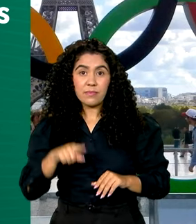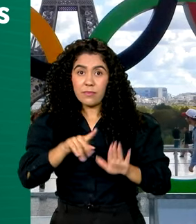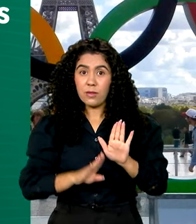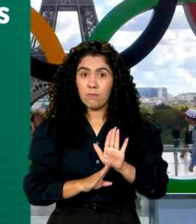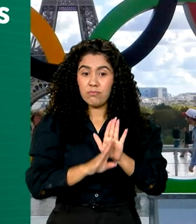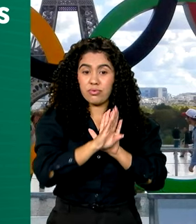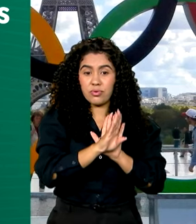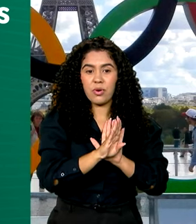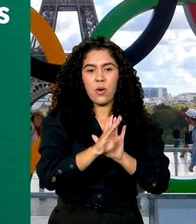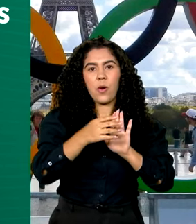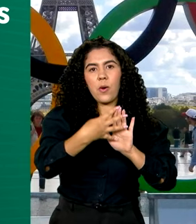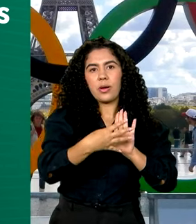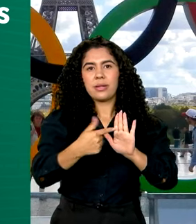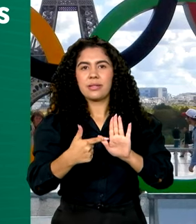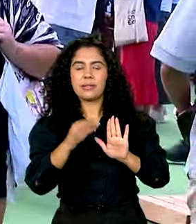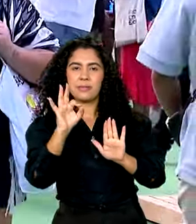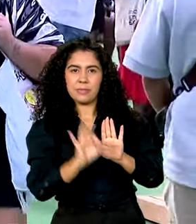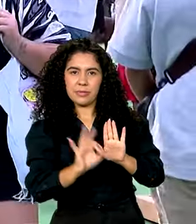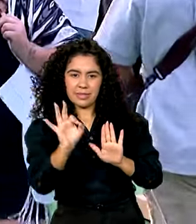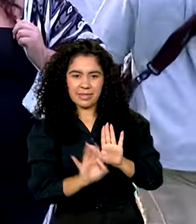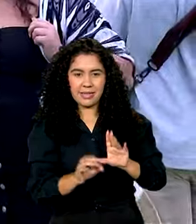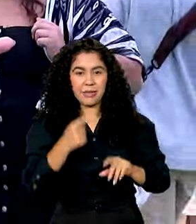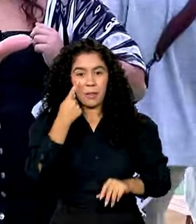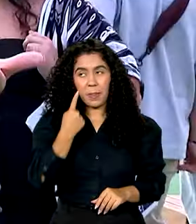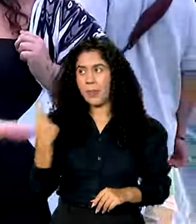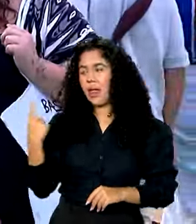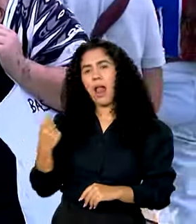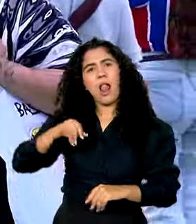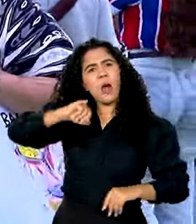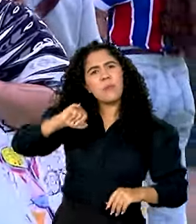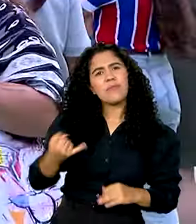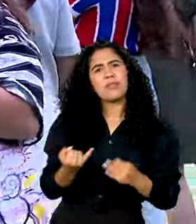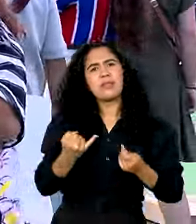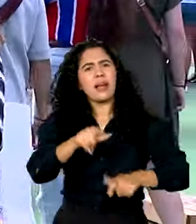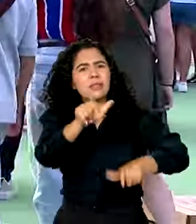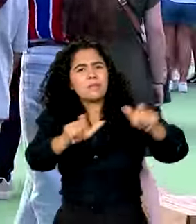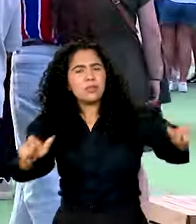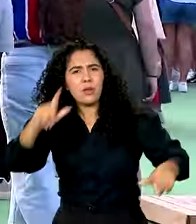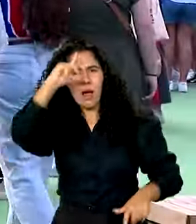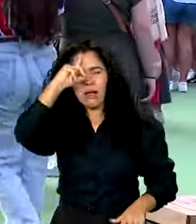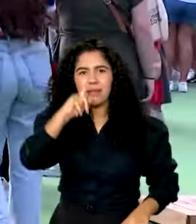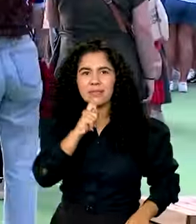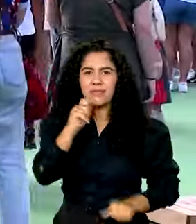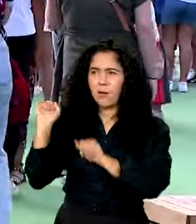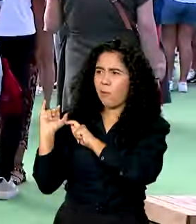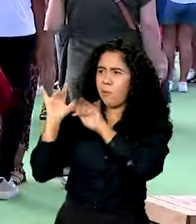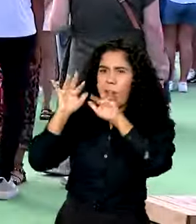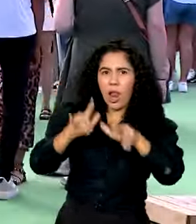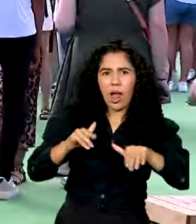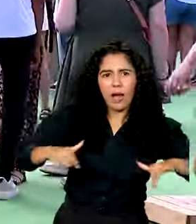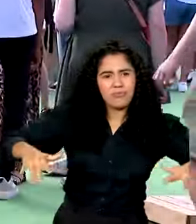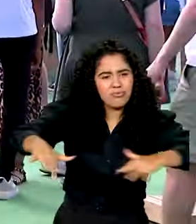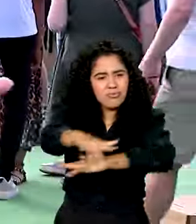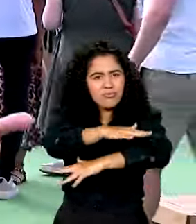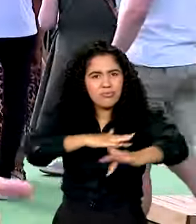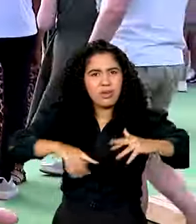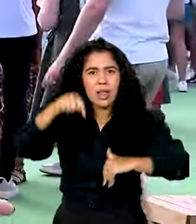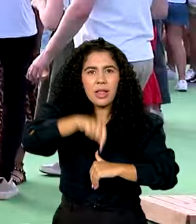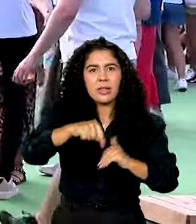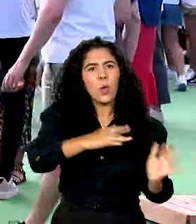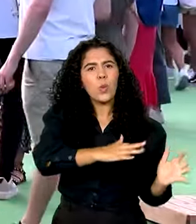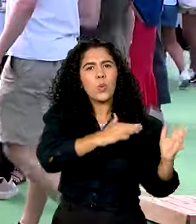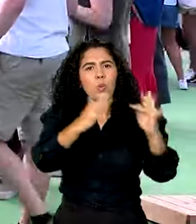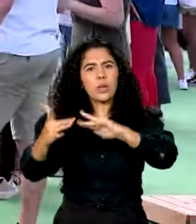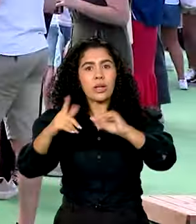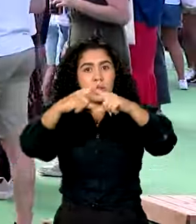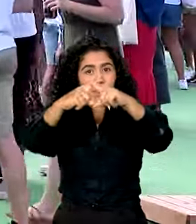aumento de 43%. Aproveitando o público estrangeiro aqui na Casa Brasil, em Paris, no período dos Jogos